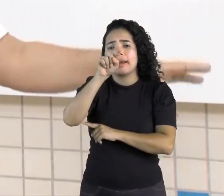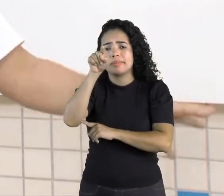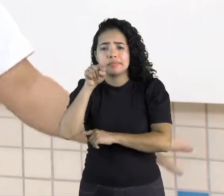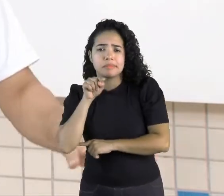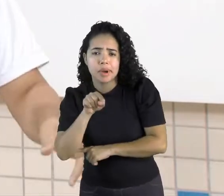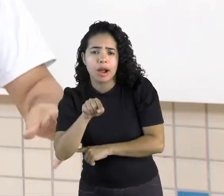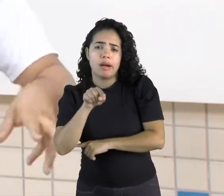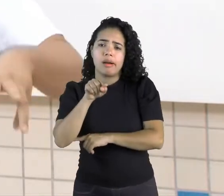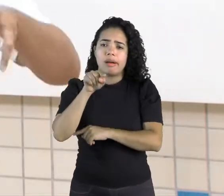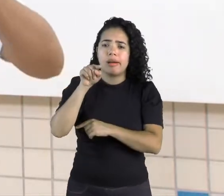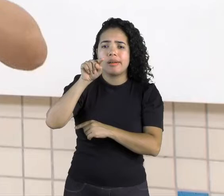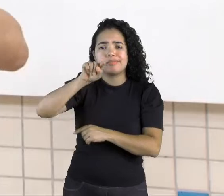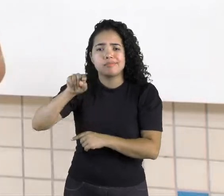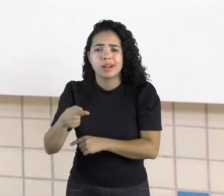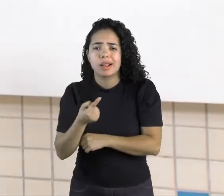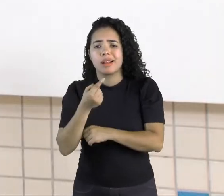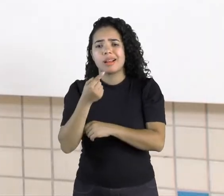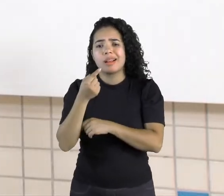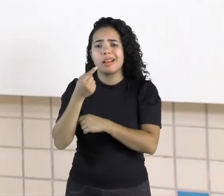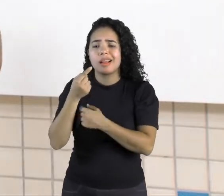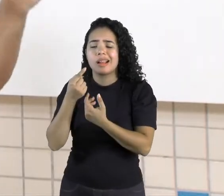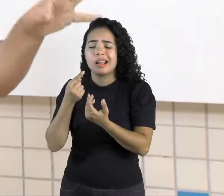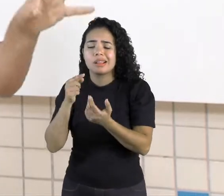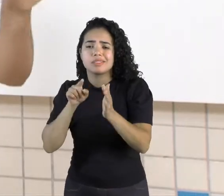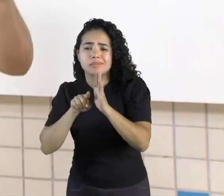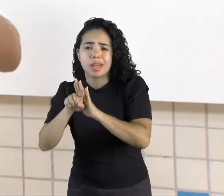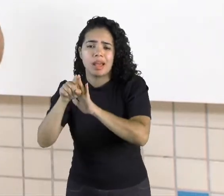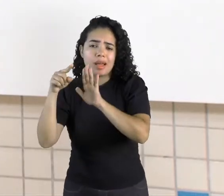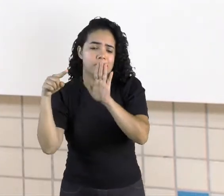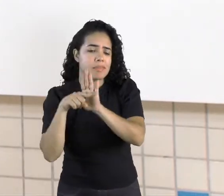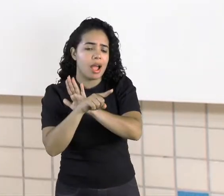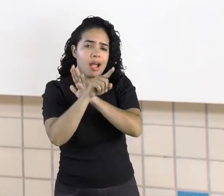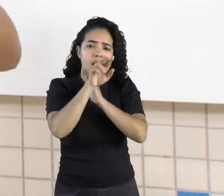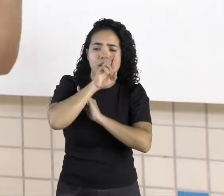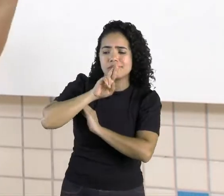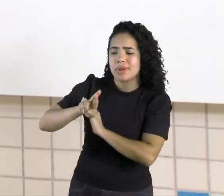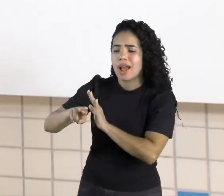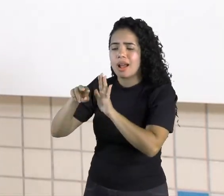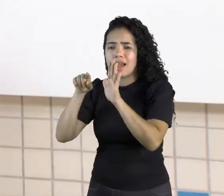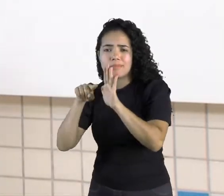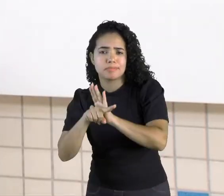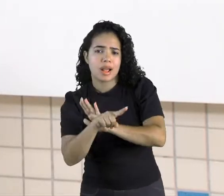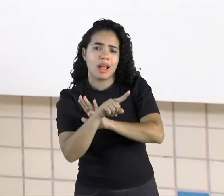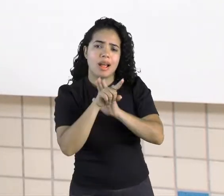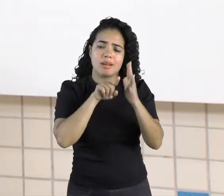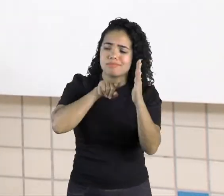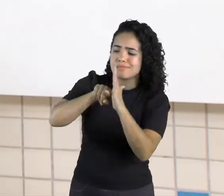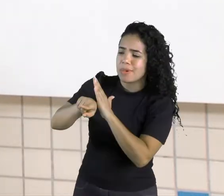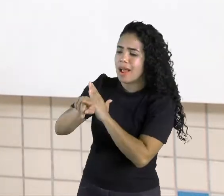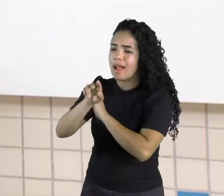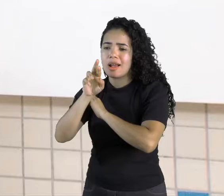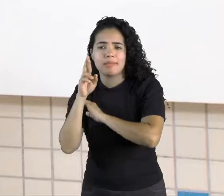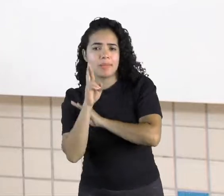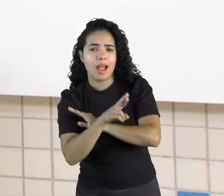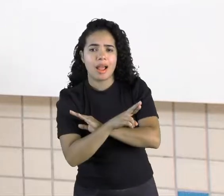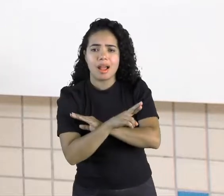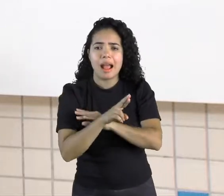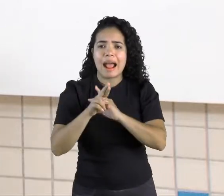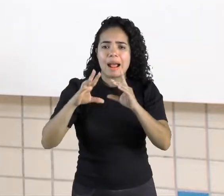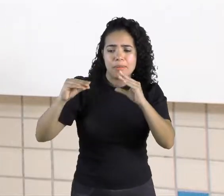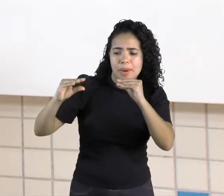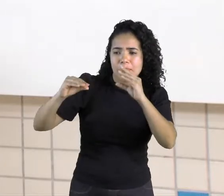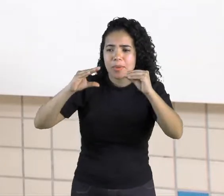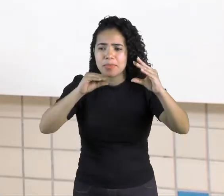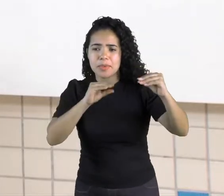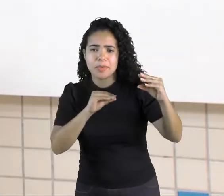de interrogação. Se o personagem vai fazer uma pergunta, tem ali a perguntinha dele escrita ali, no final o pontinho